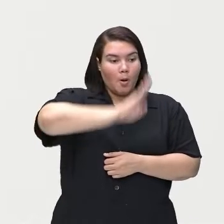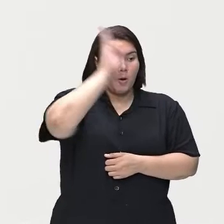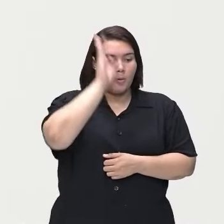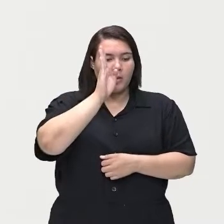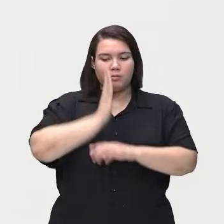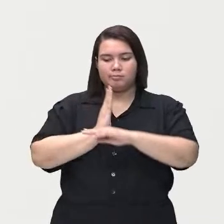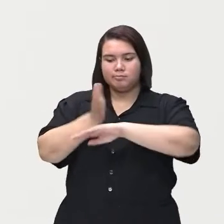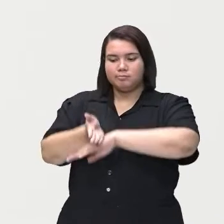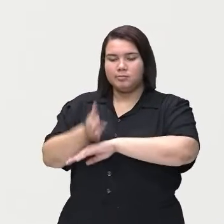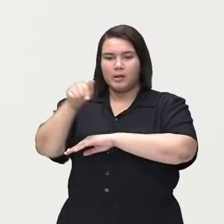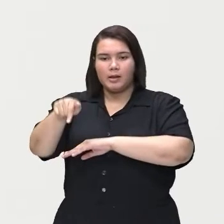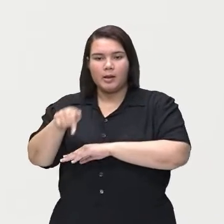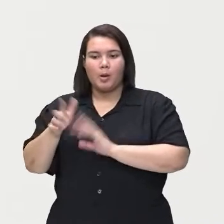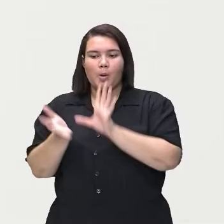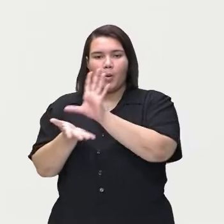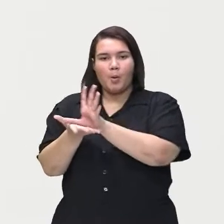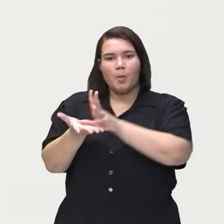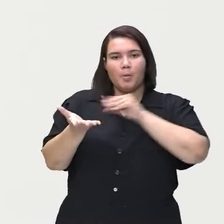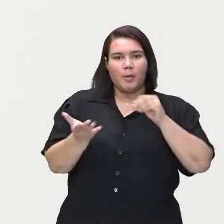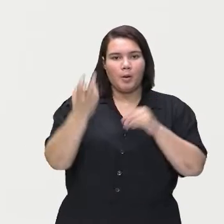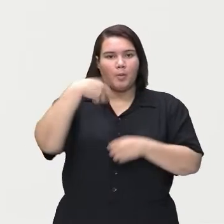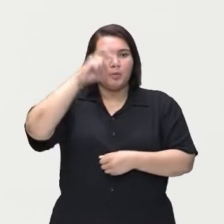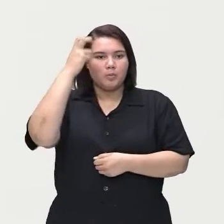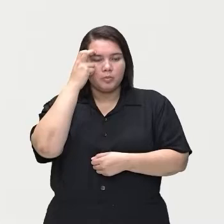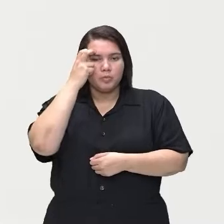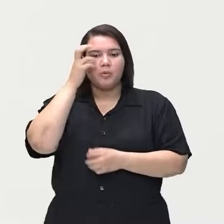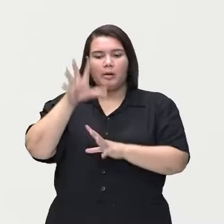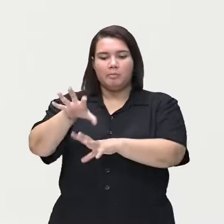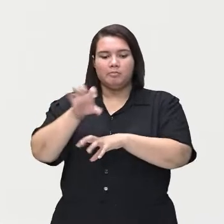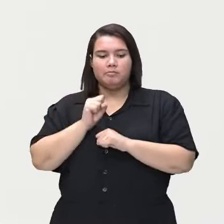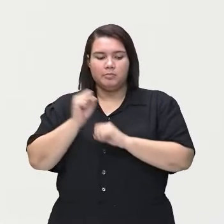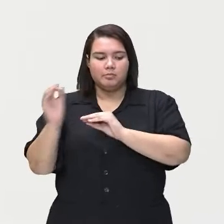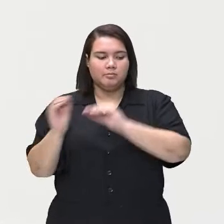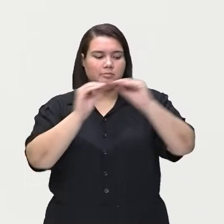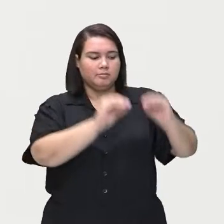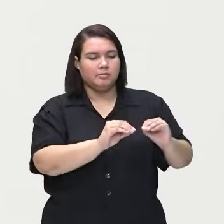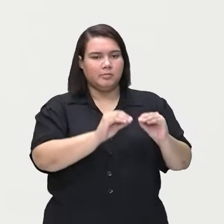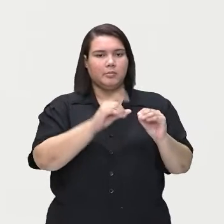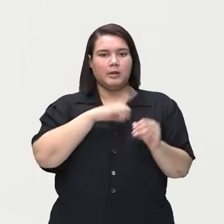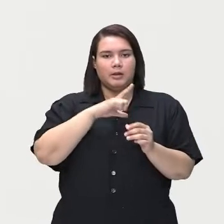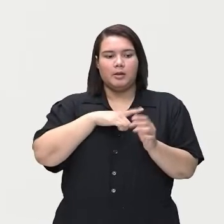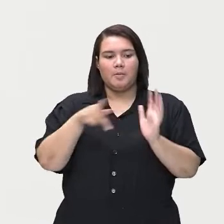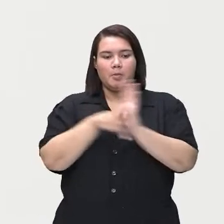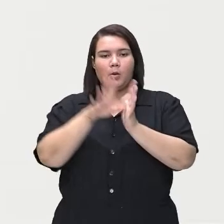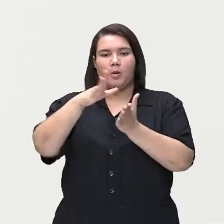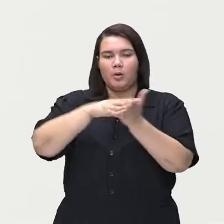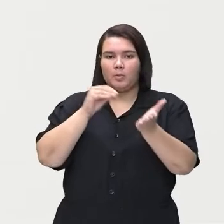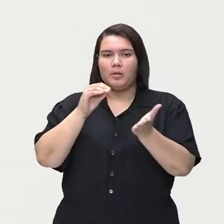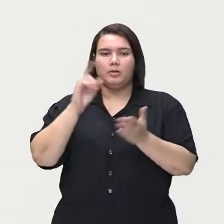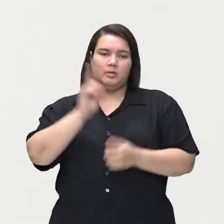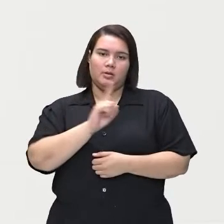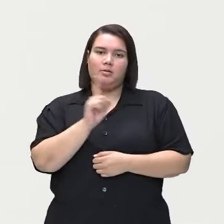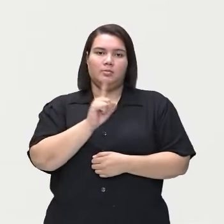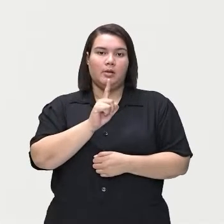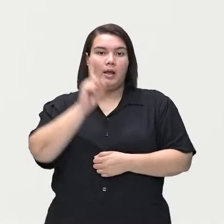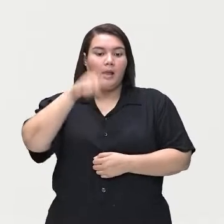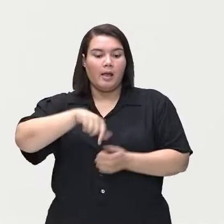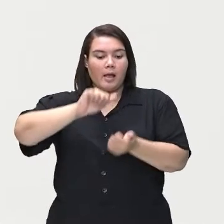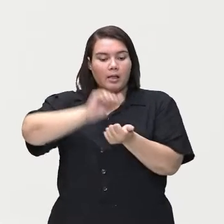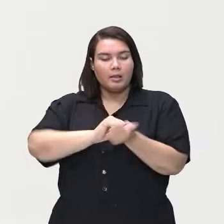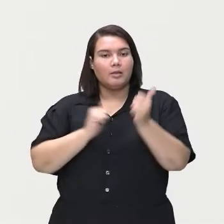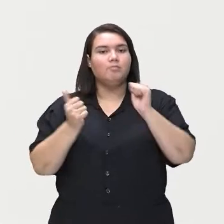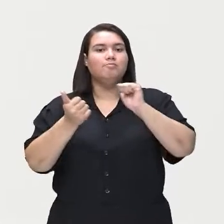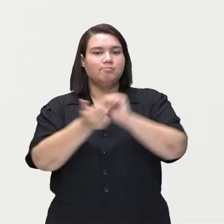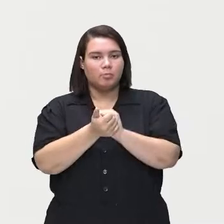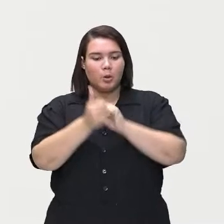na Grécia, pegaram a cultura dos gregos e trouxeram para dentro de Roma e fizeram uma cópia. Não, eles adaptaram